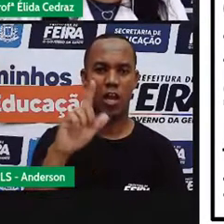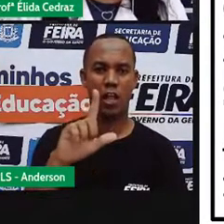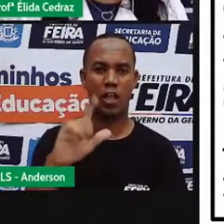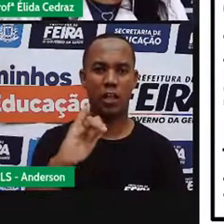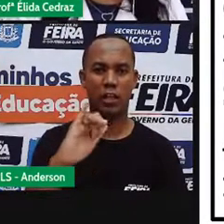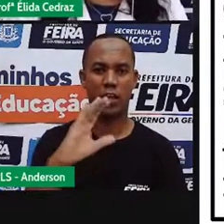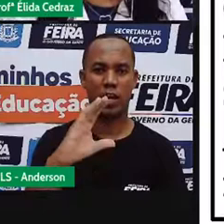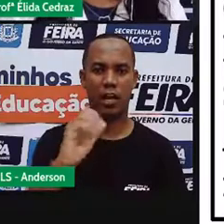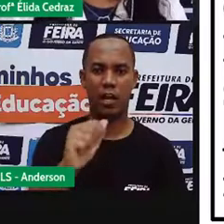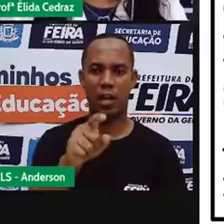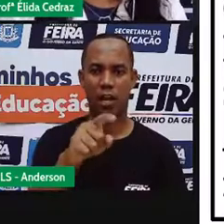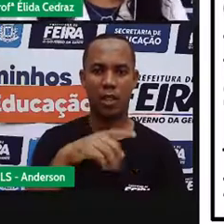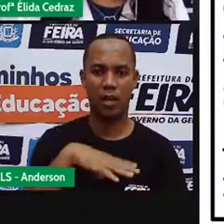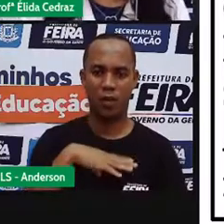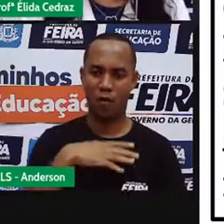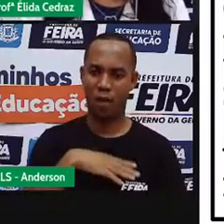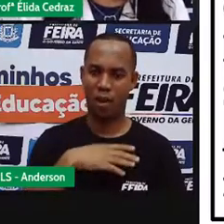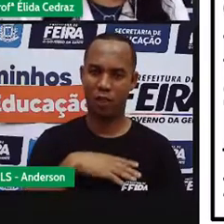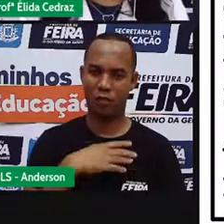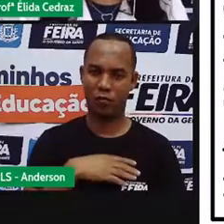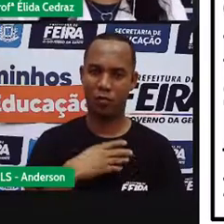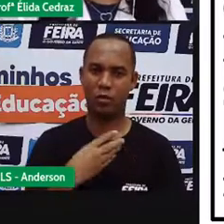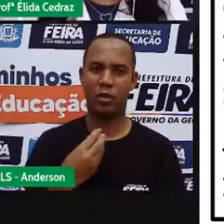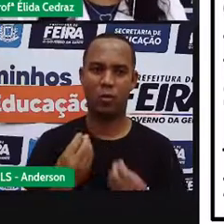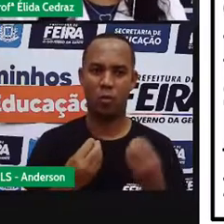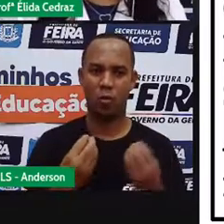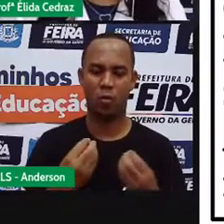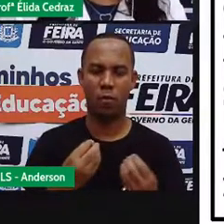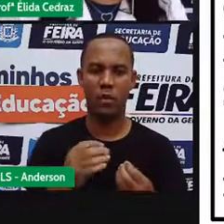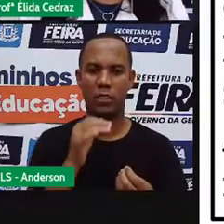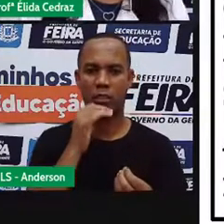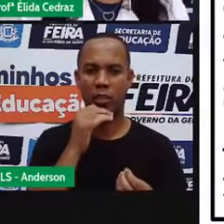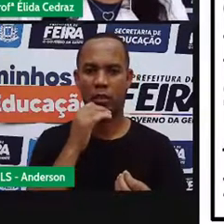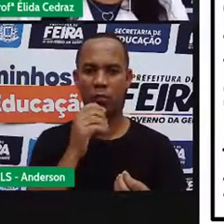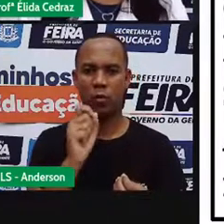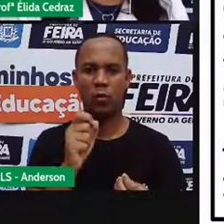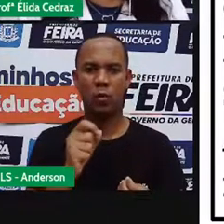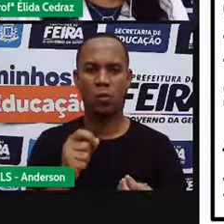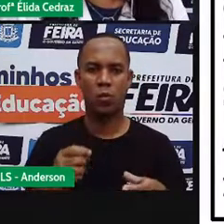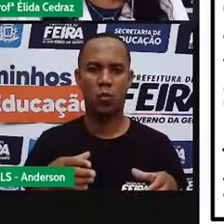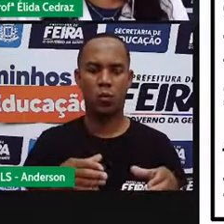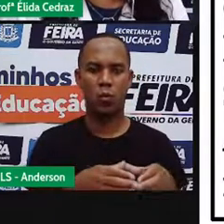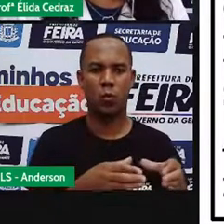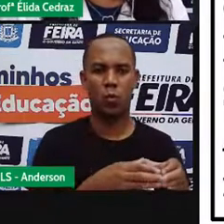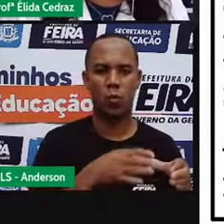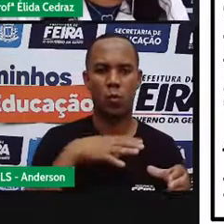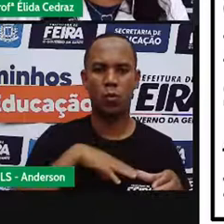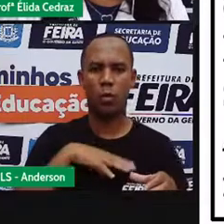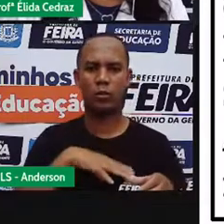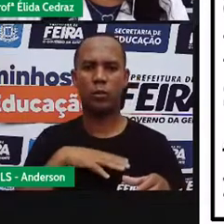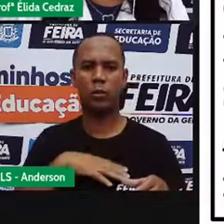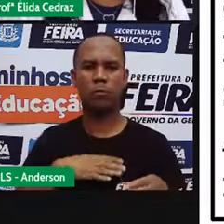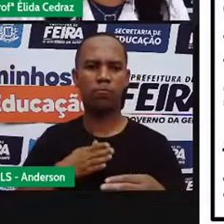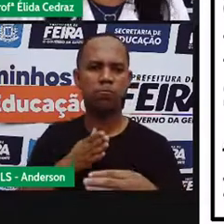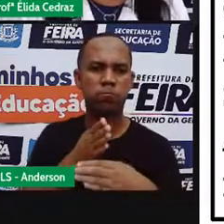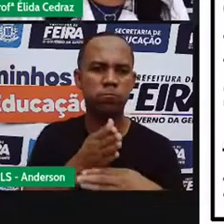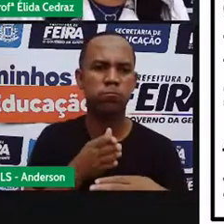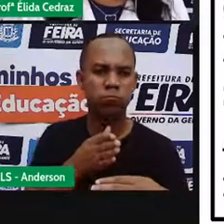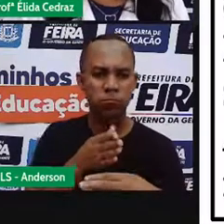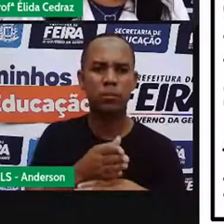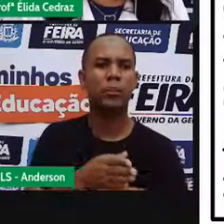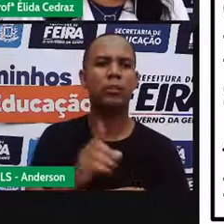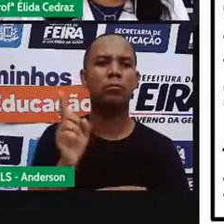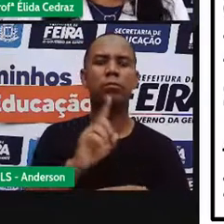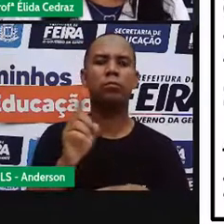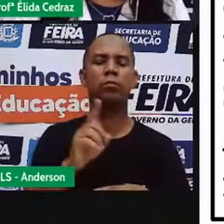Brasil na Bahia. Se destacou pela bravura e coragem ao enfrentar as tropas portuguesas dispostas a invadir o